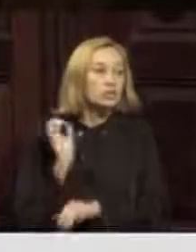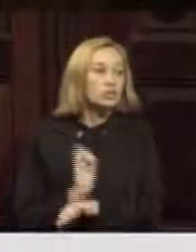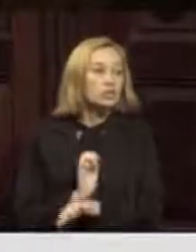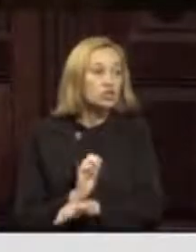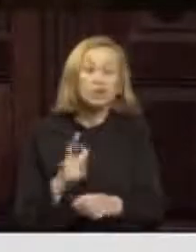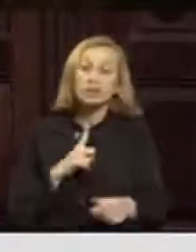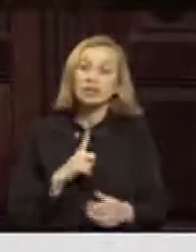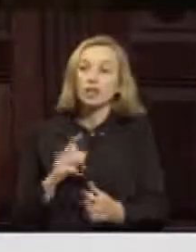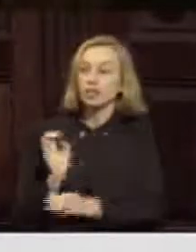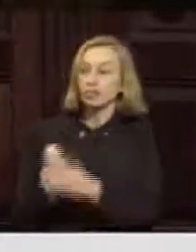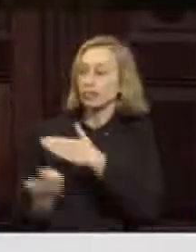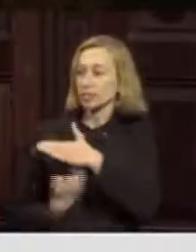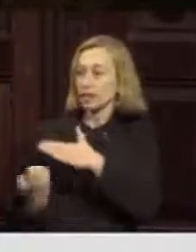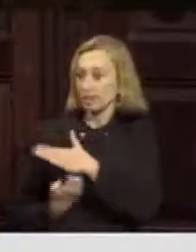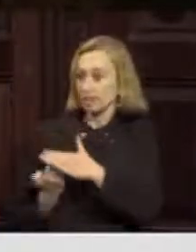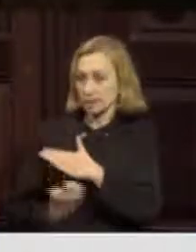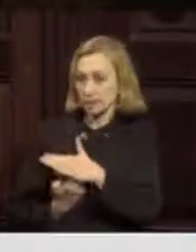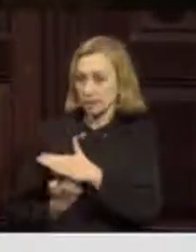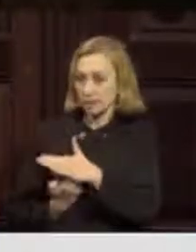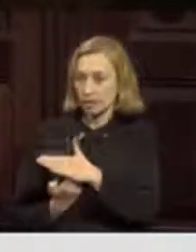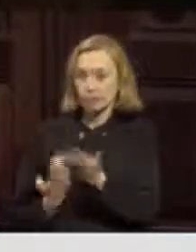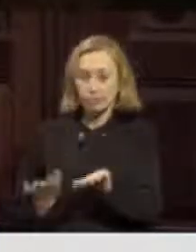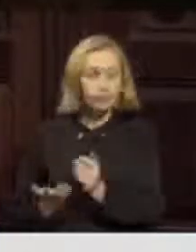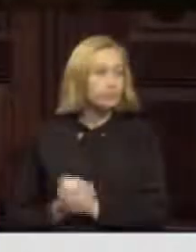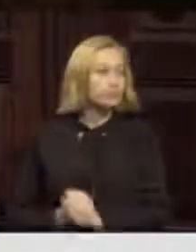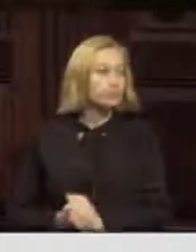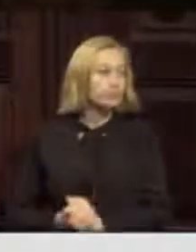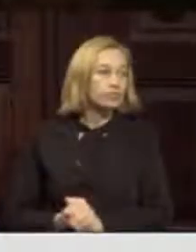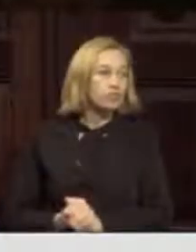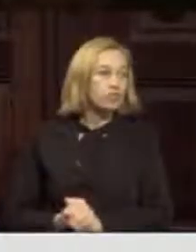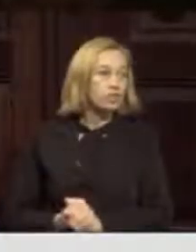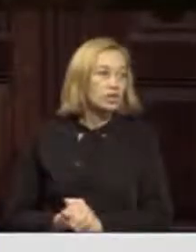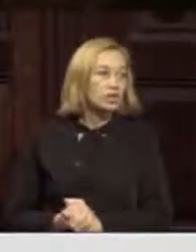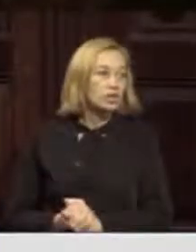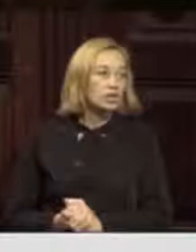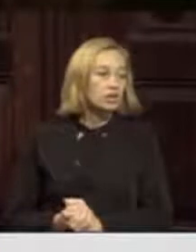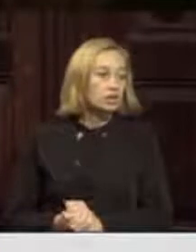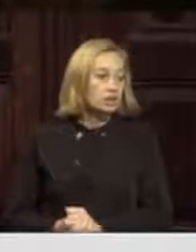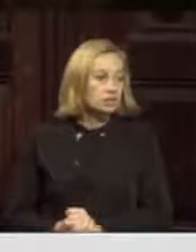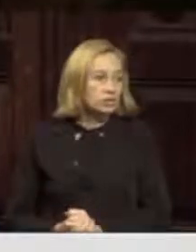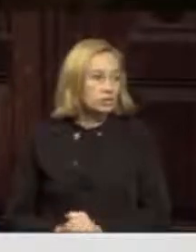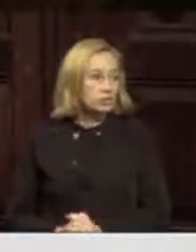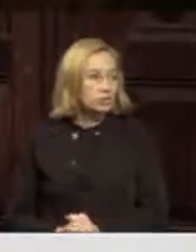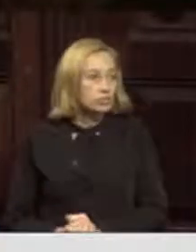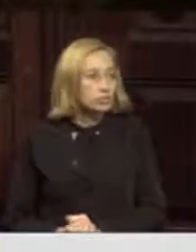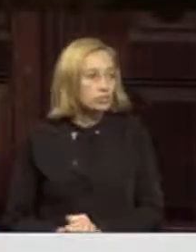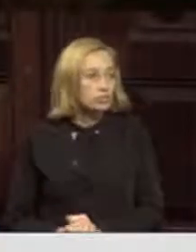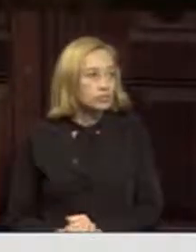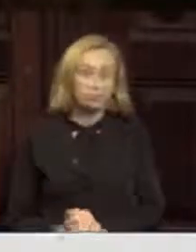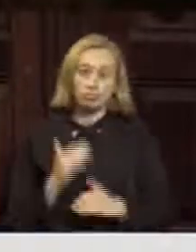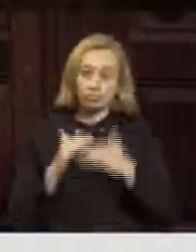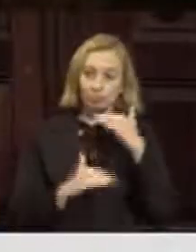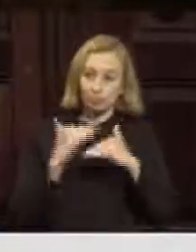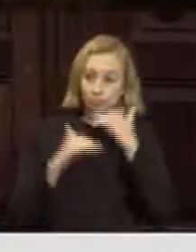uma empresa como a Emater, com alta expertise em